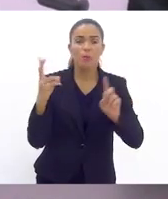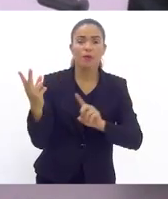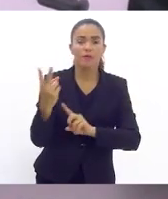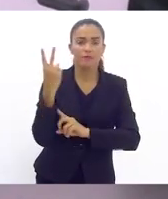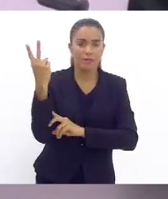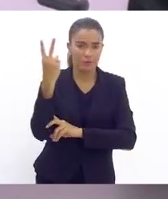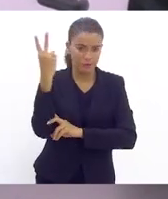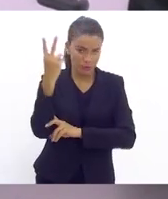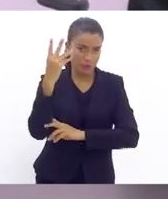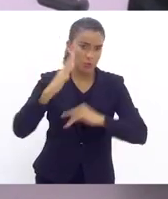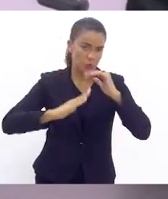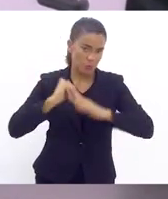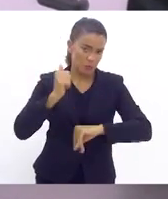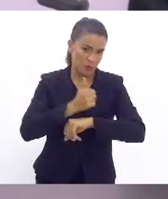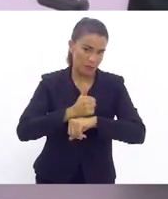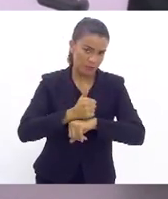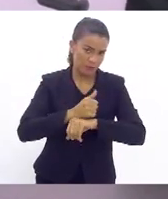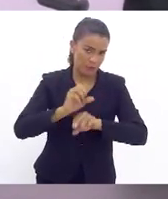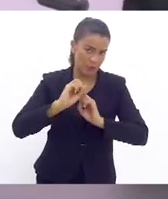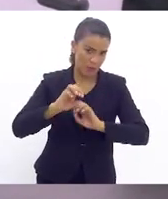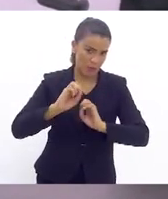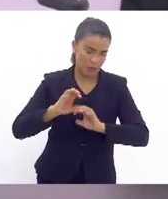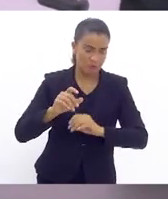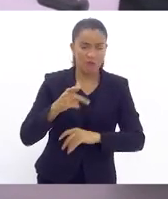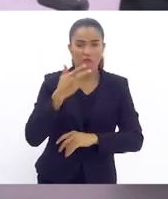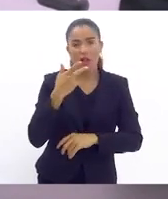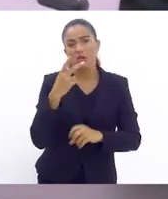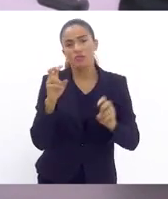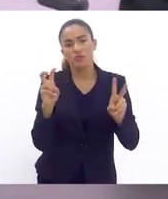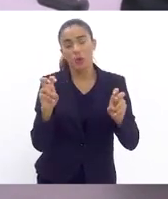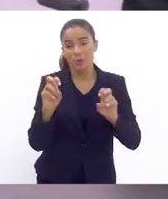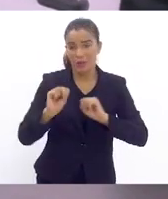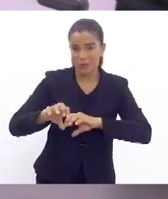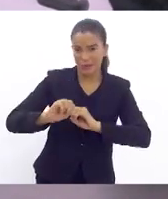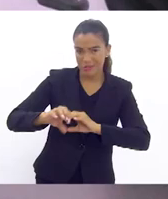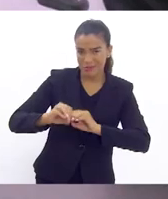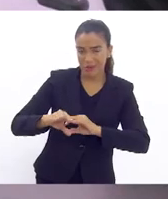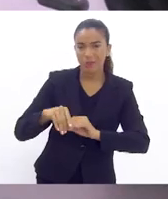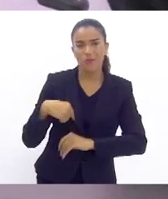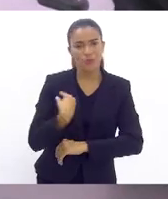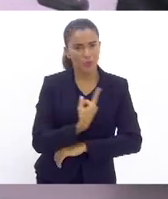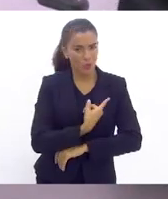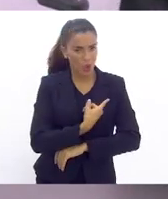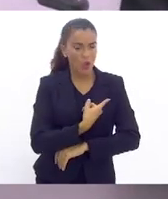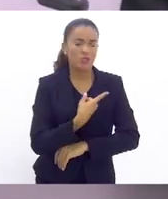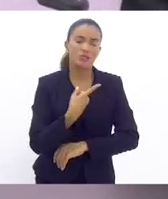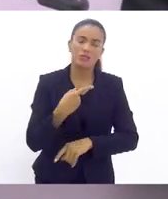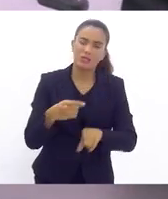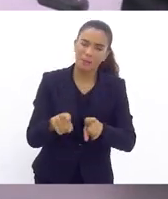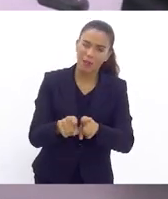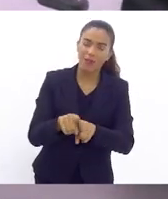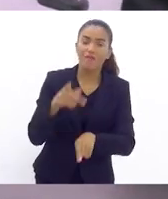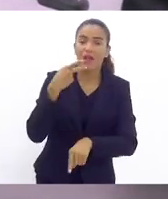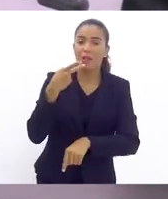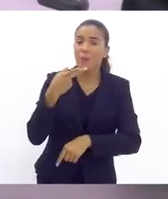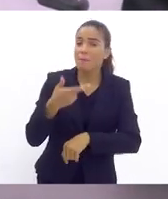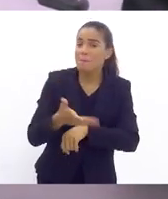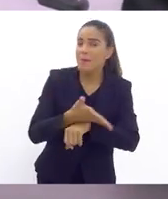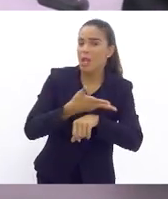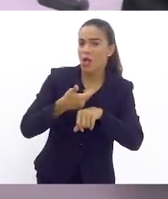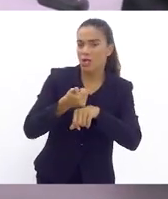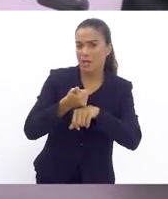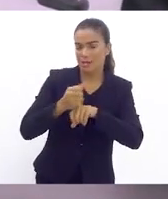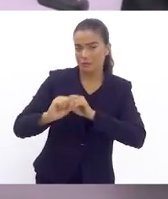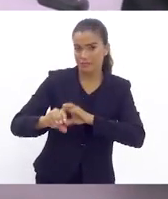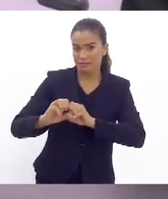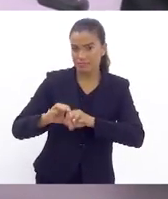dos profissionais de educação porque quando a gente fala em educação a gente em melhoria na educação a gente está falando de vários números